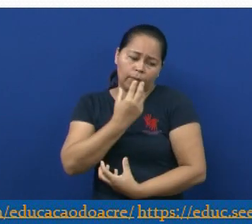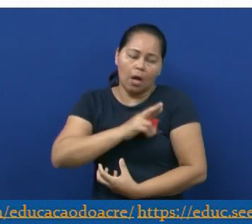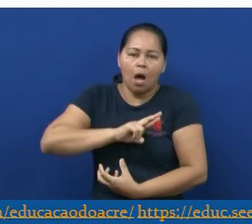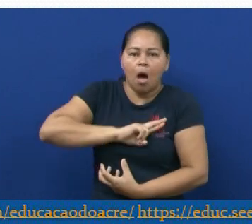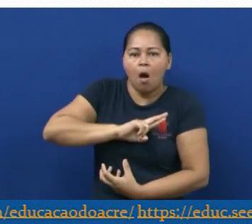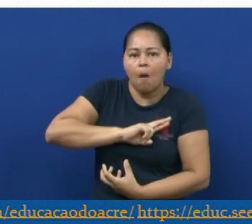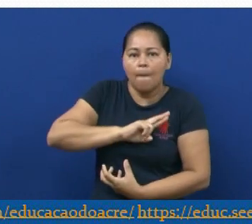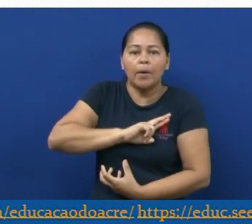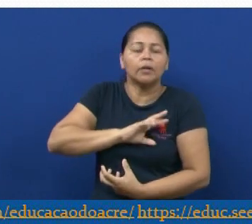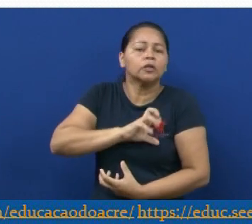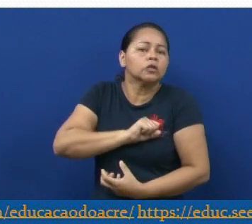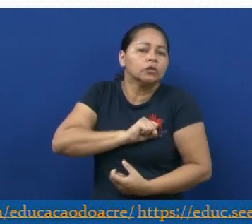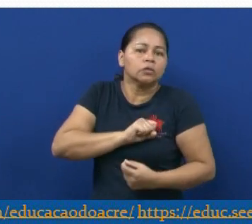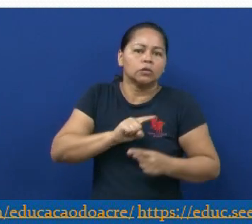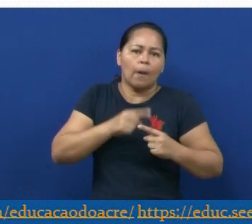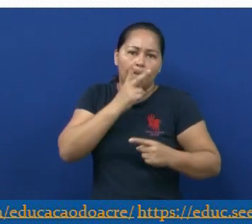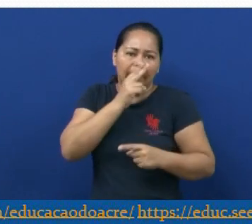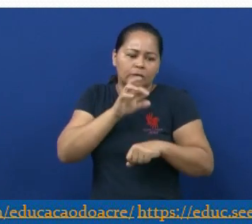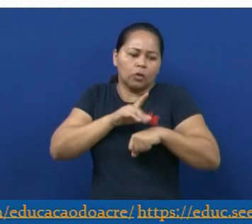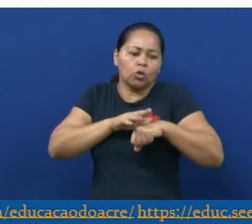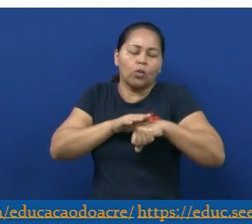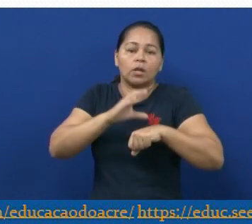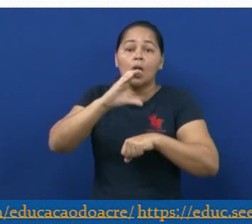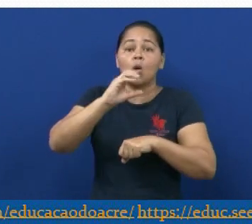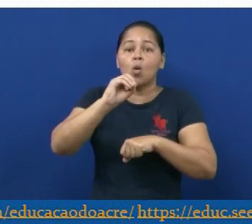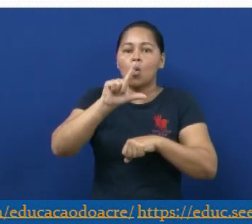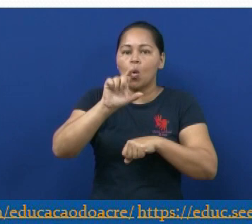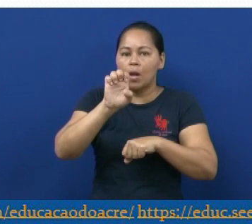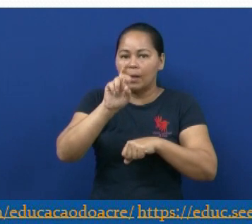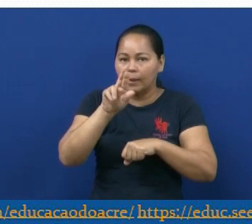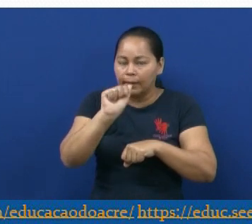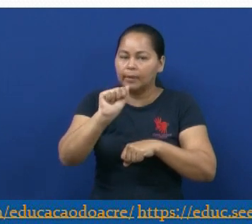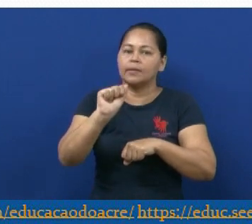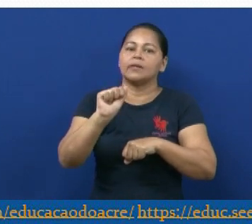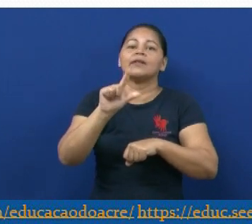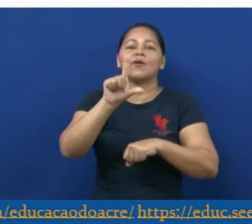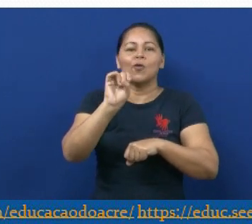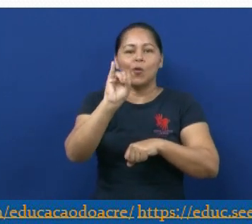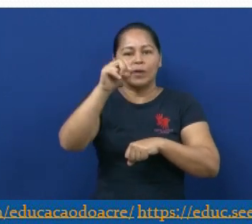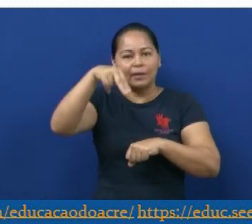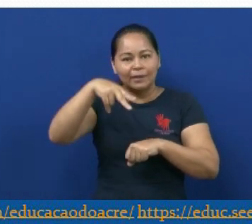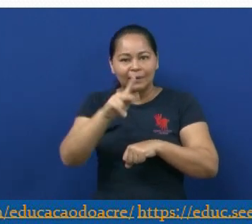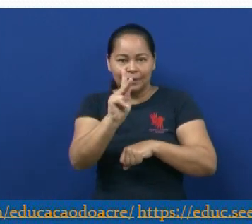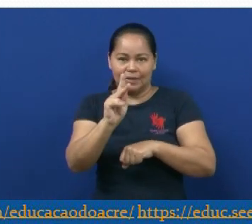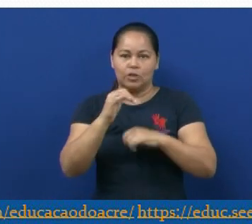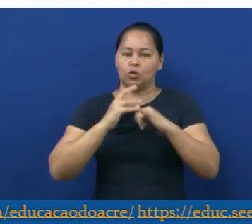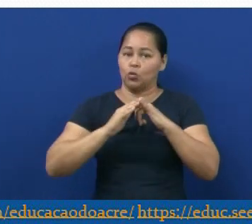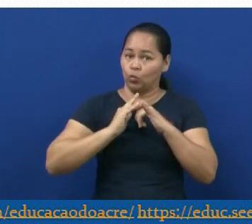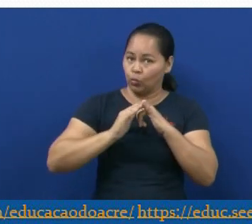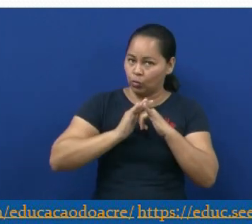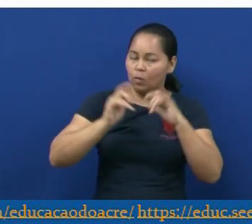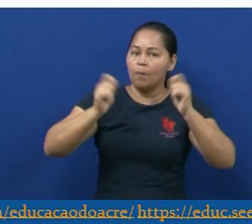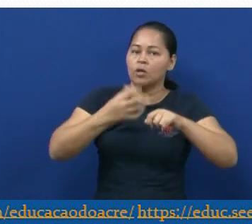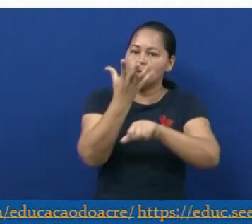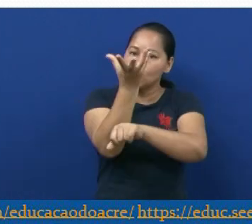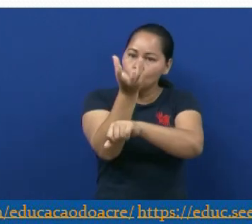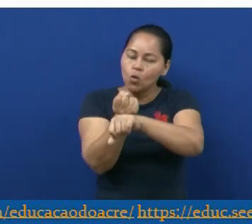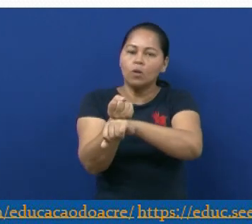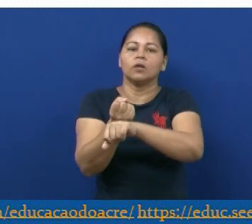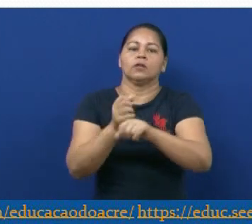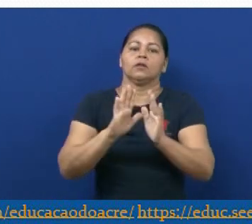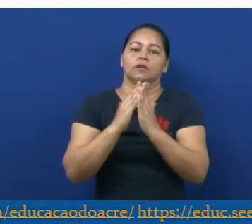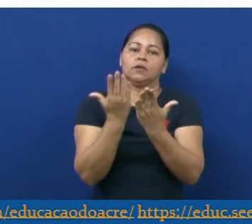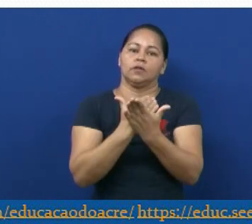aparece associado a uma peste, o cólera. E aí tem o link do YouTube também, onde pode ser baixado este